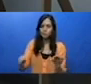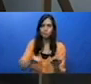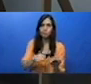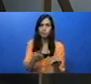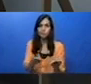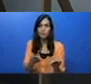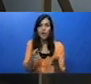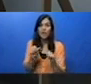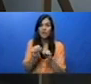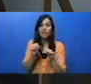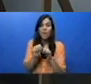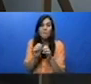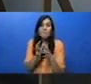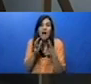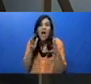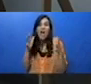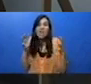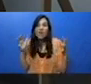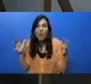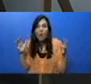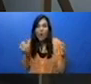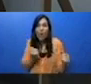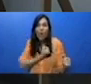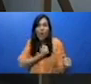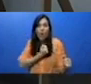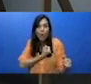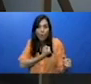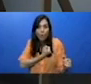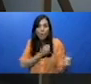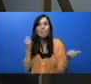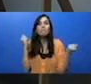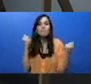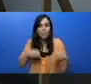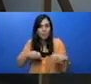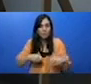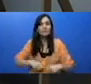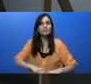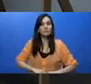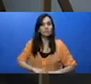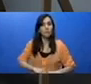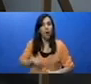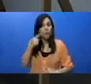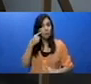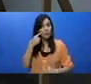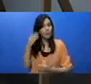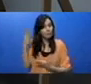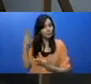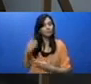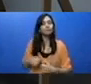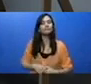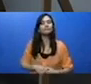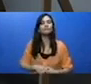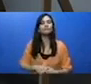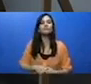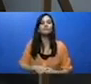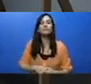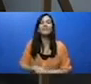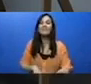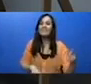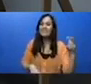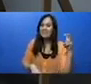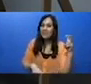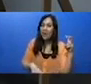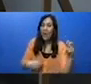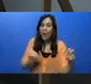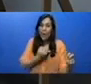o maior número possível. Como que é isso, professora? Eu já vou explicar para vocês. 5. Os números